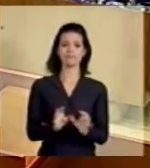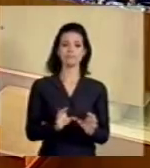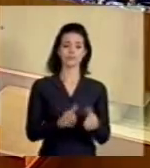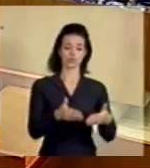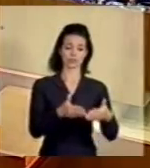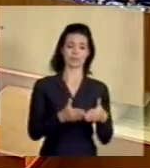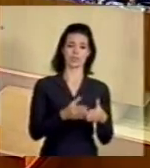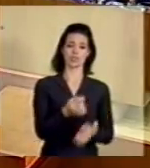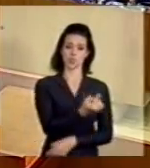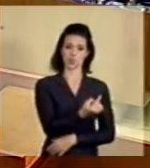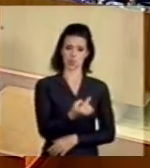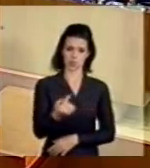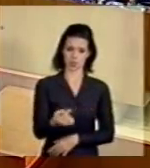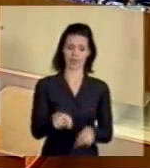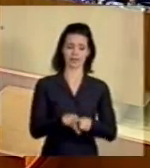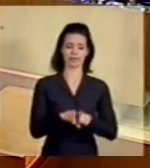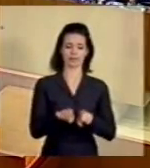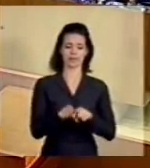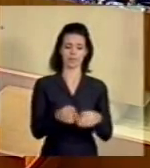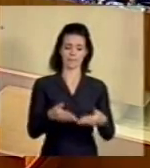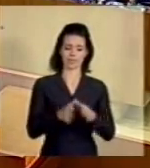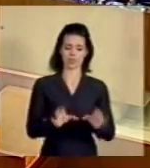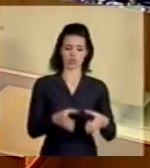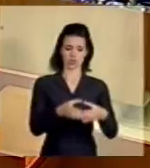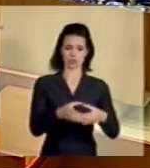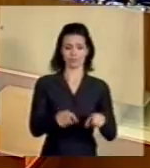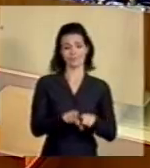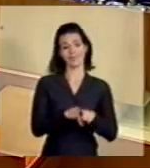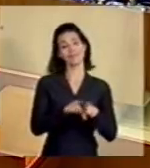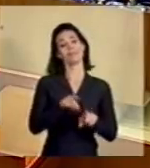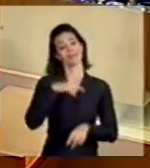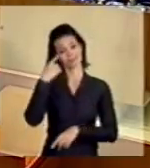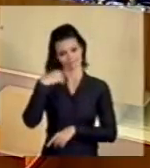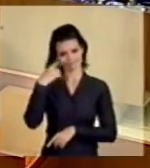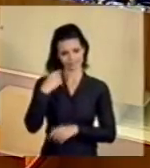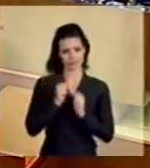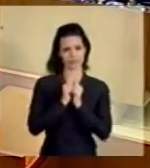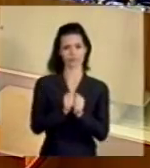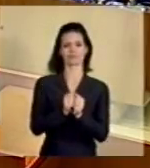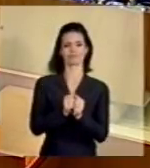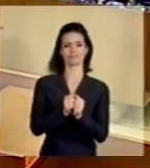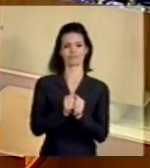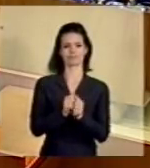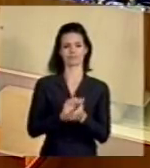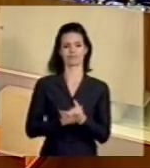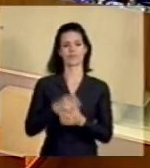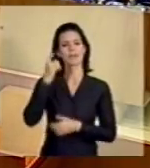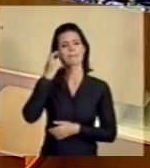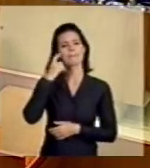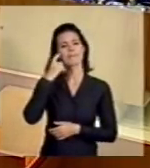exequentes individuais de ações coletivas e ainda seus advogados. E ao contemplar os honorários, os causídicos,